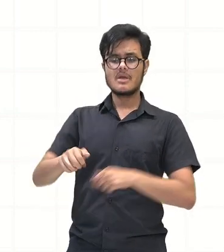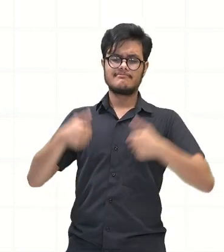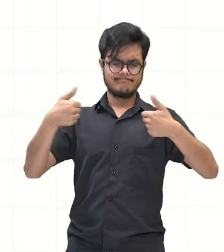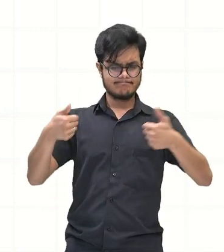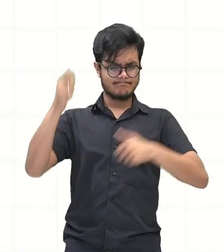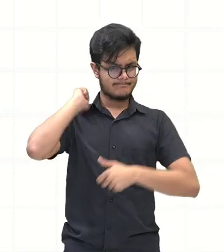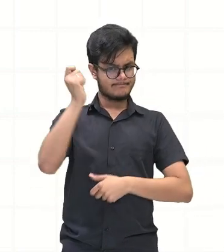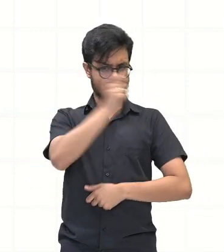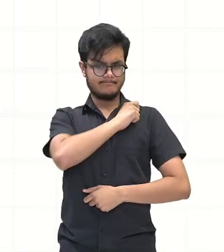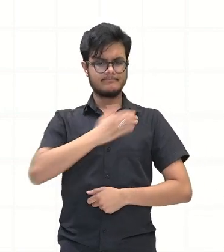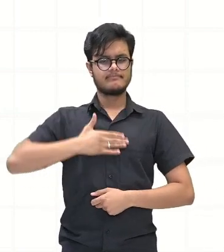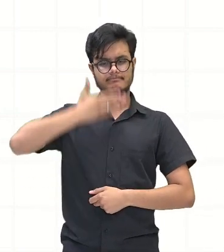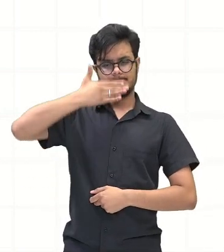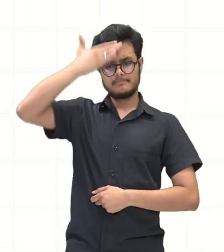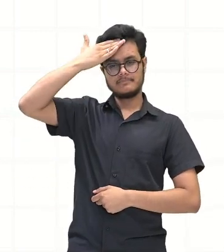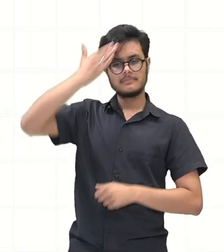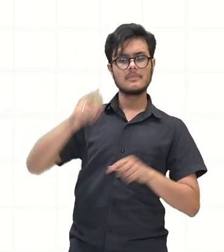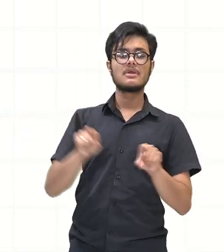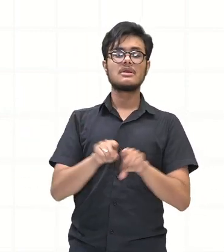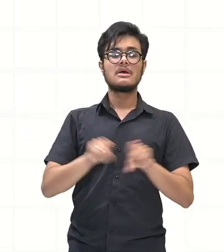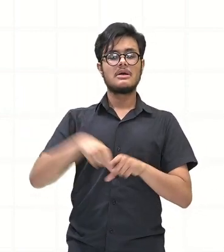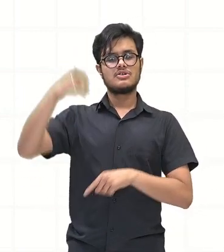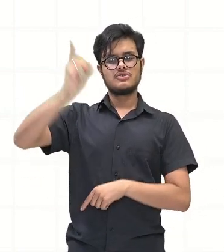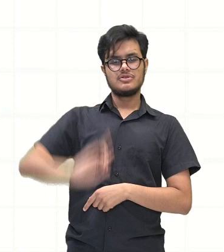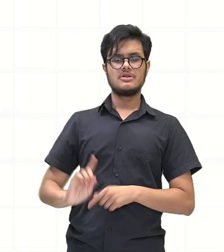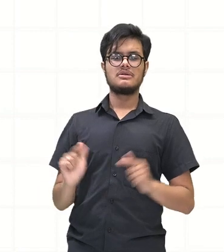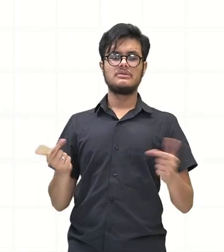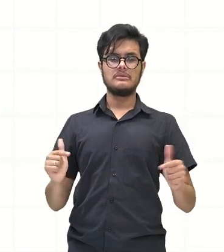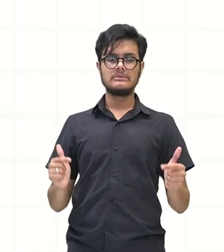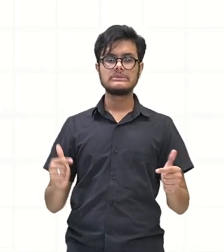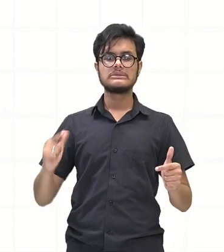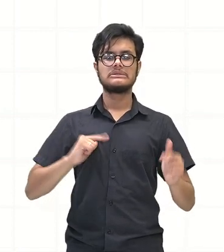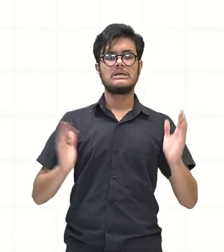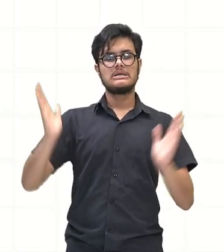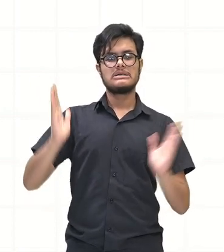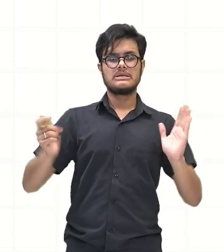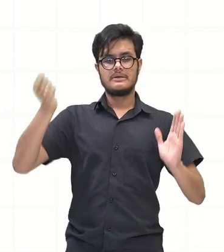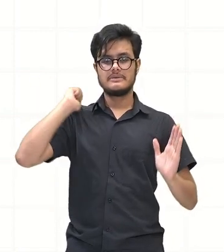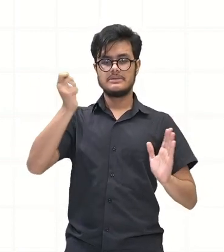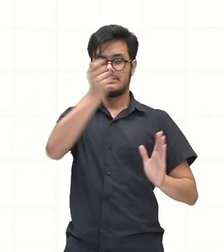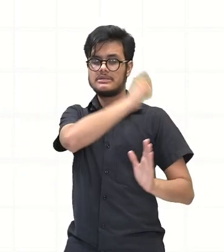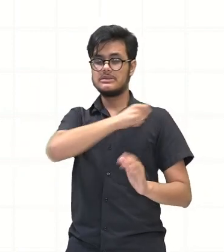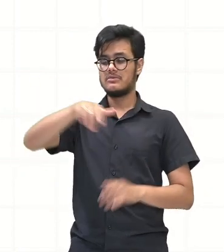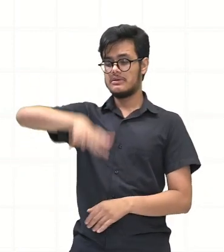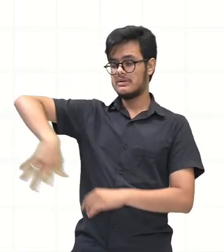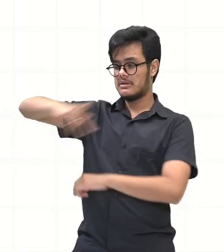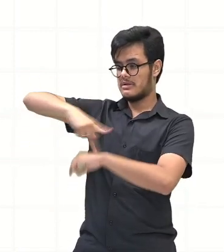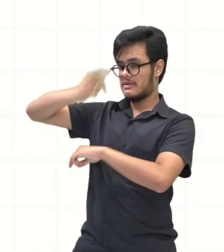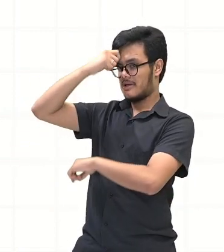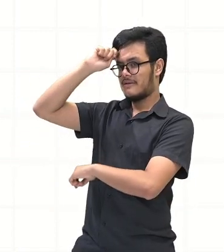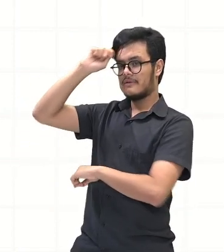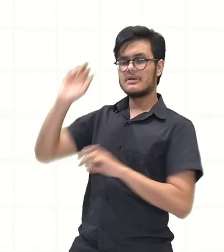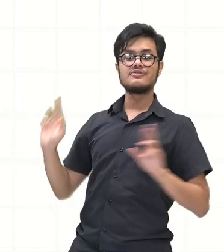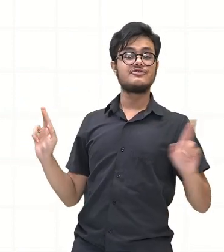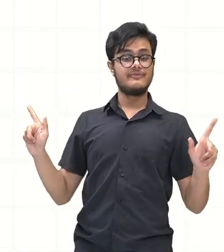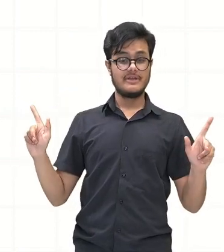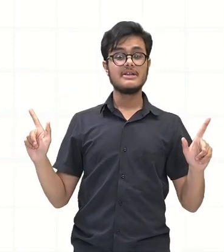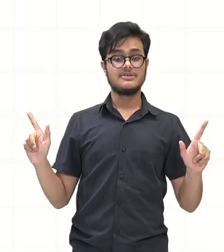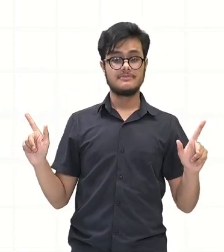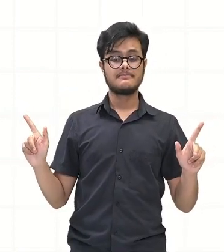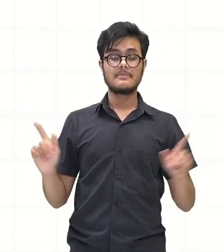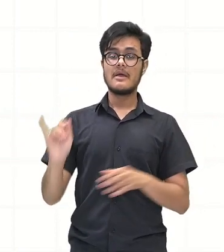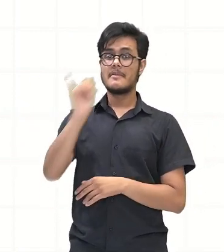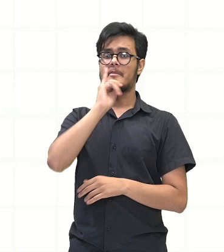escravização islâmica, perdiam seus direitos obtidos durante a escravização doméstica africana.